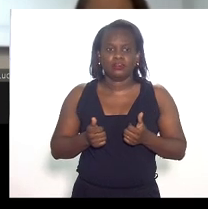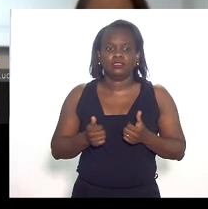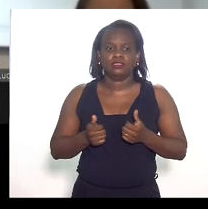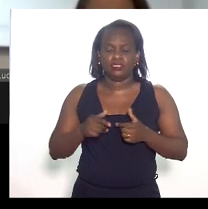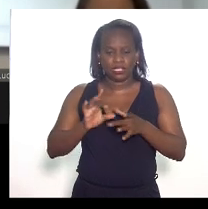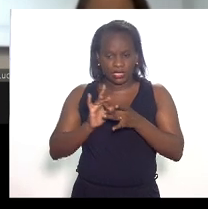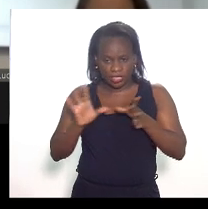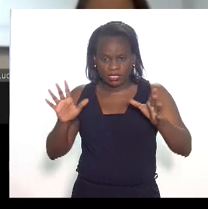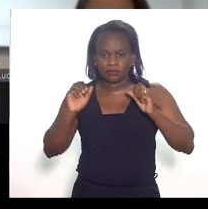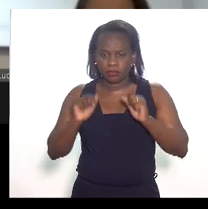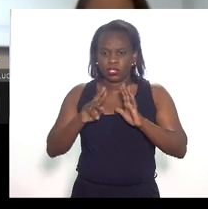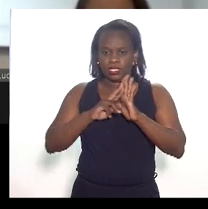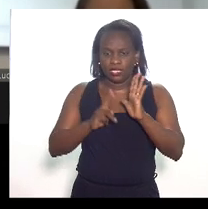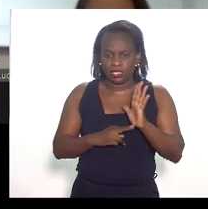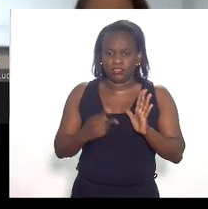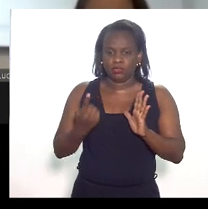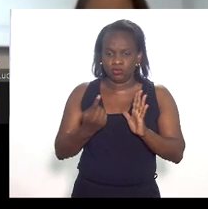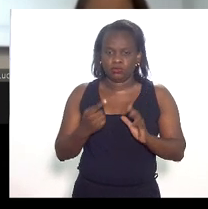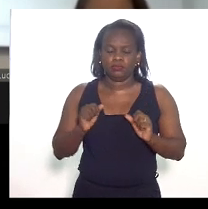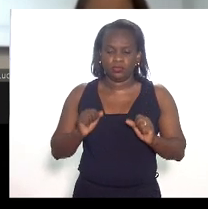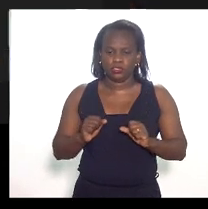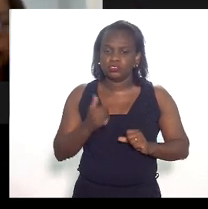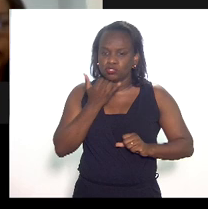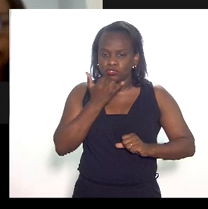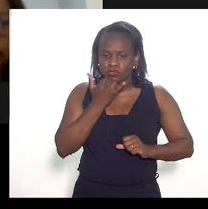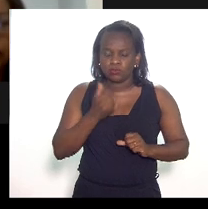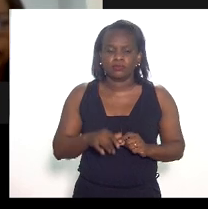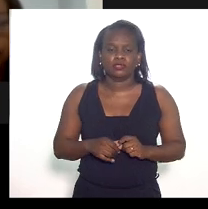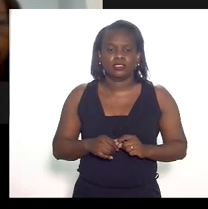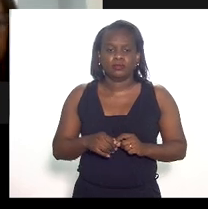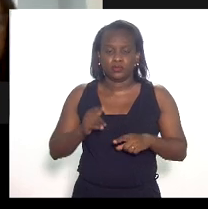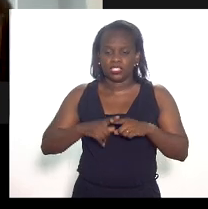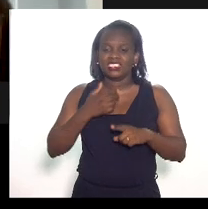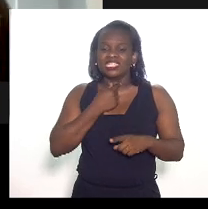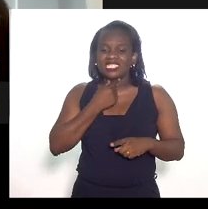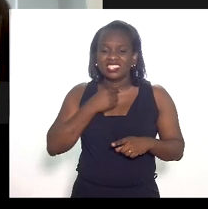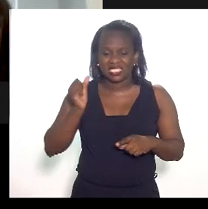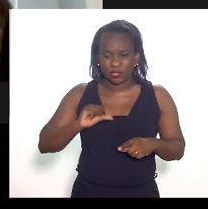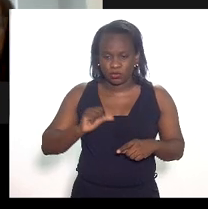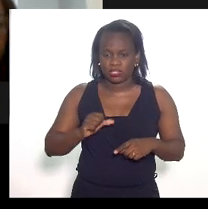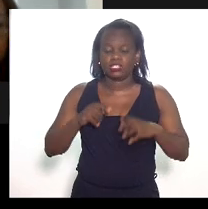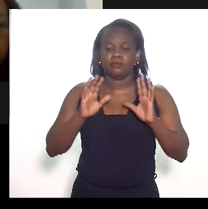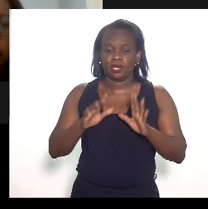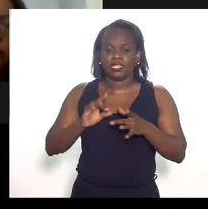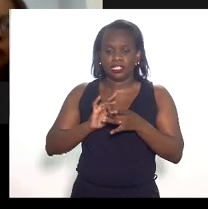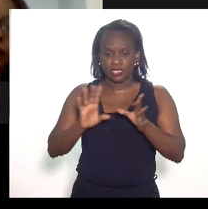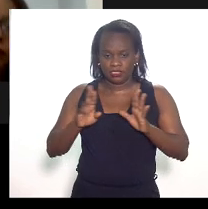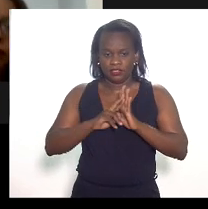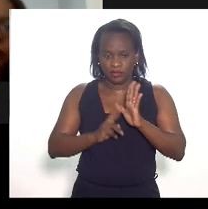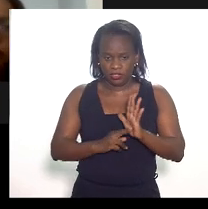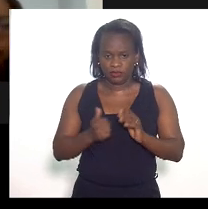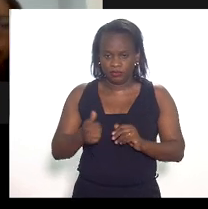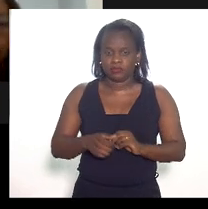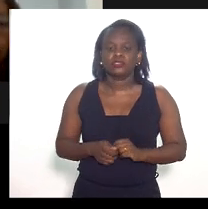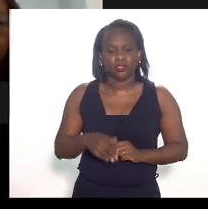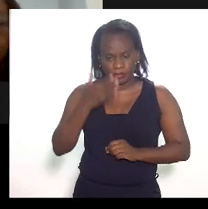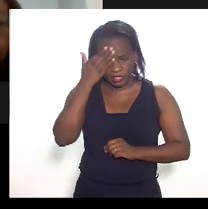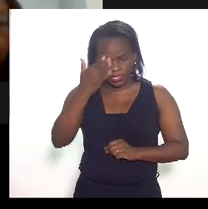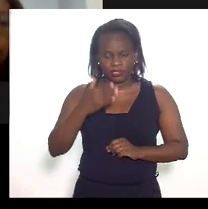Disponíveis para regulação, doutor Paulo. Desculpa, que a garganta está ruim. Disponível para regulação. Tá.